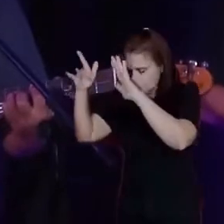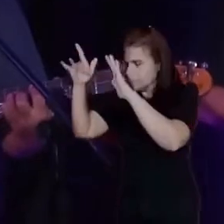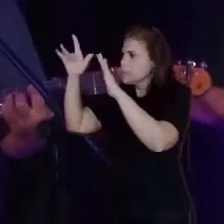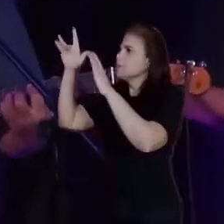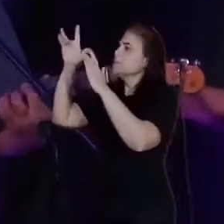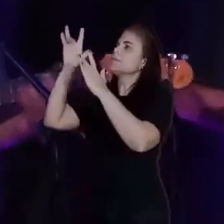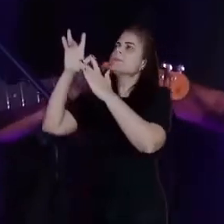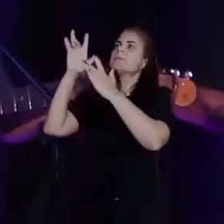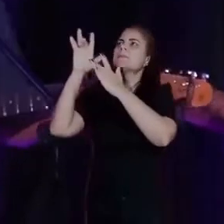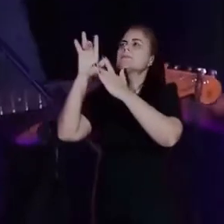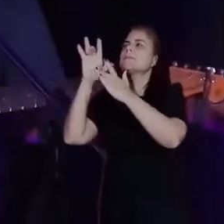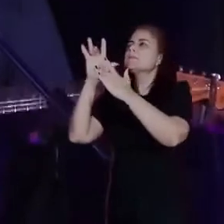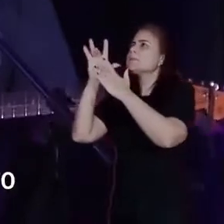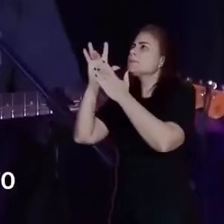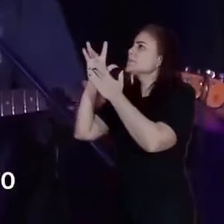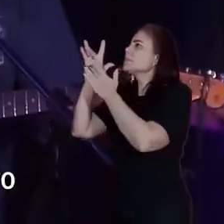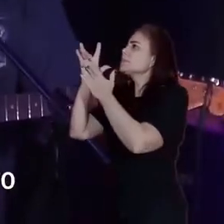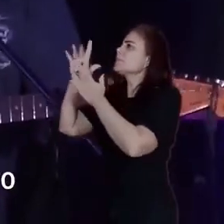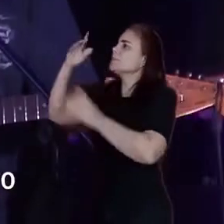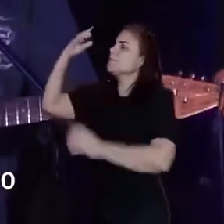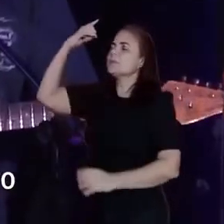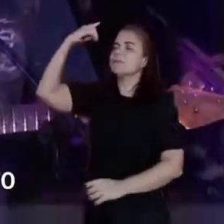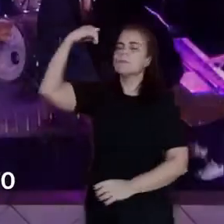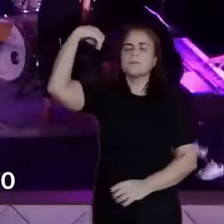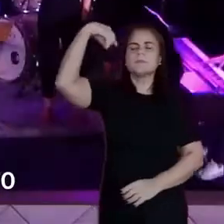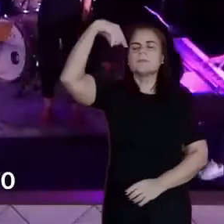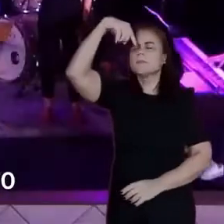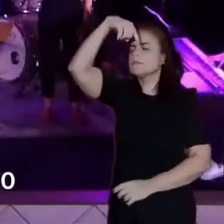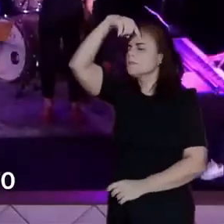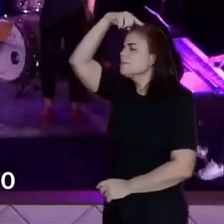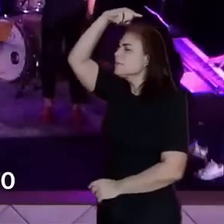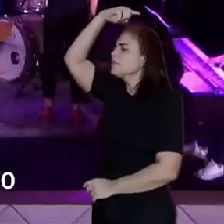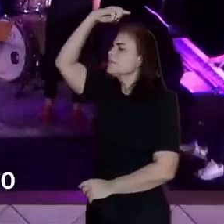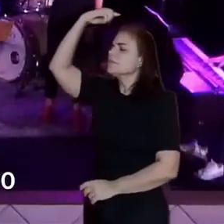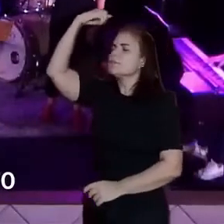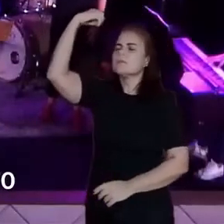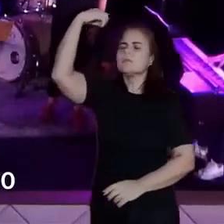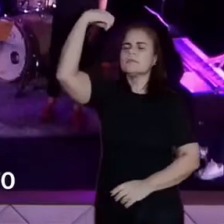só tu és ano